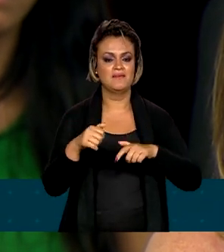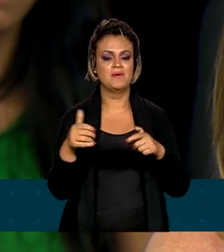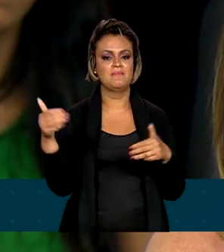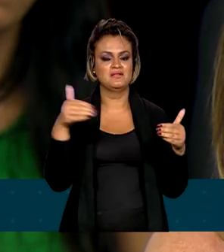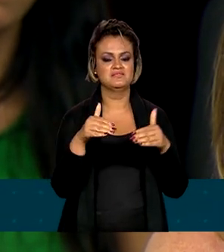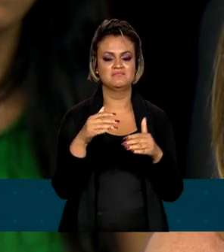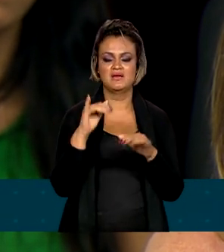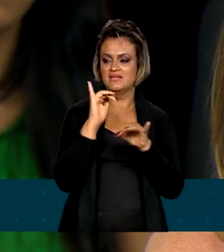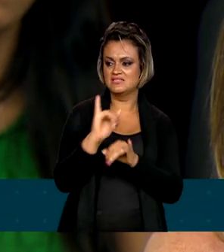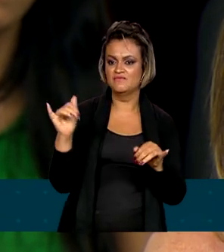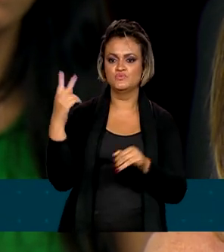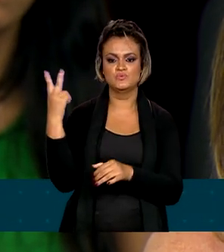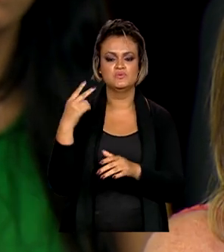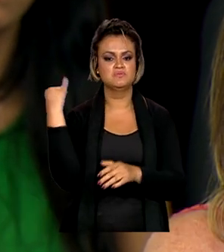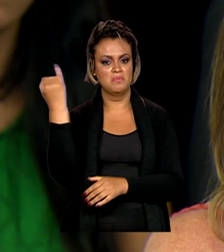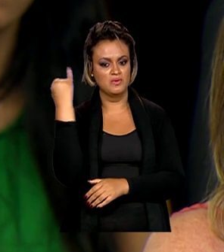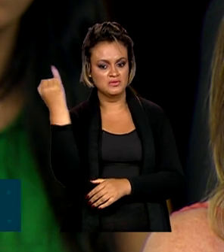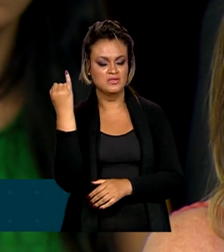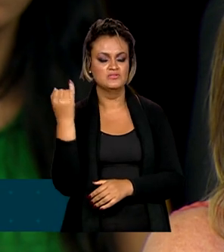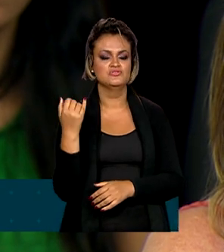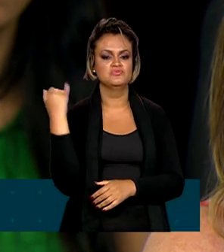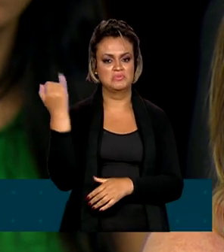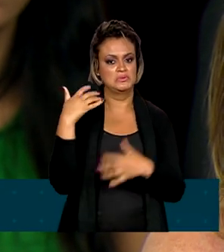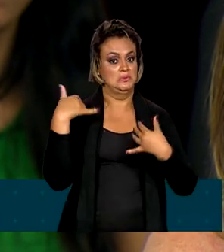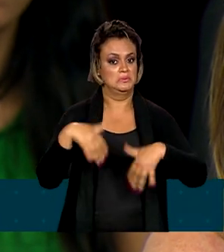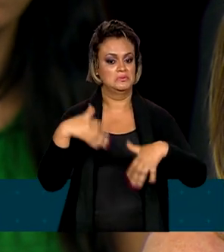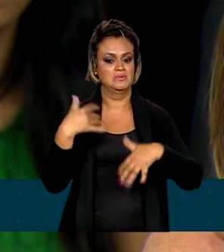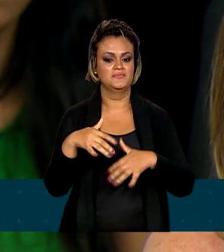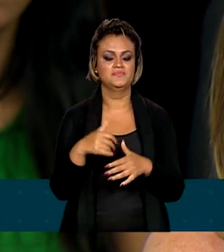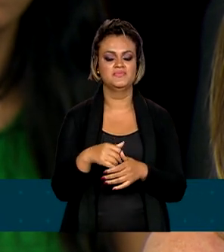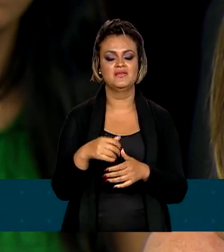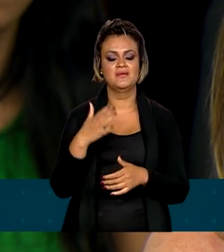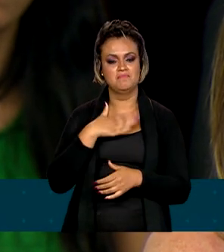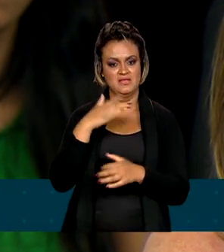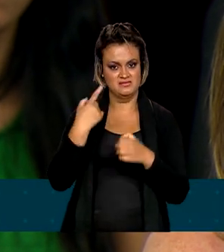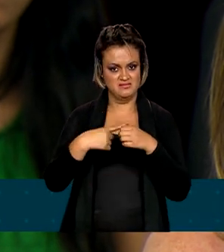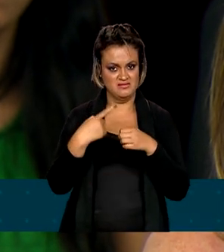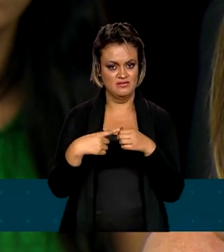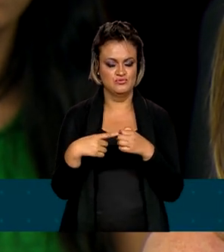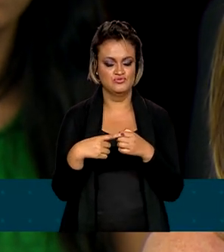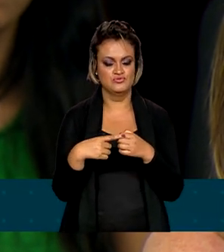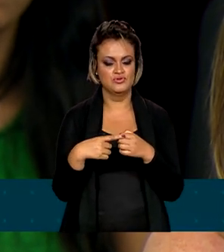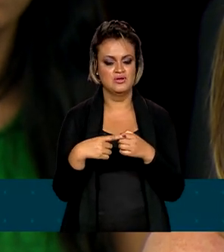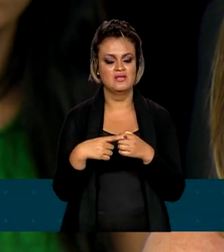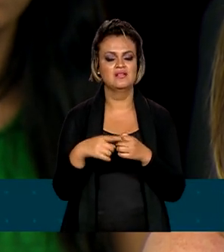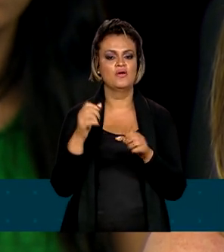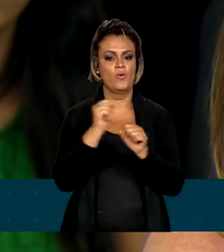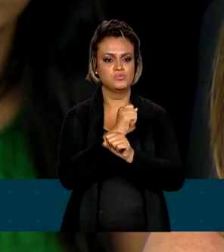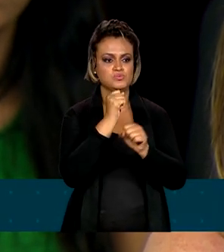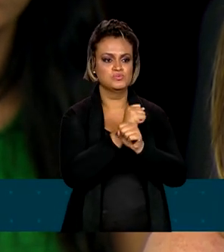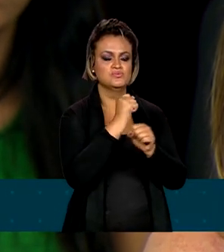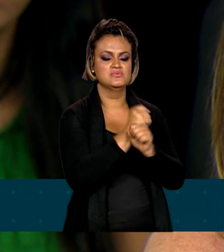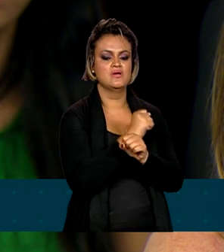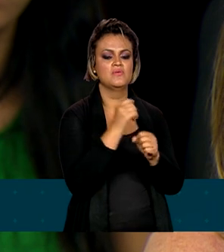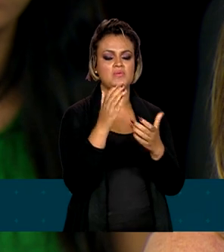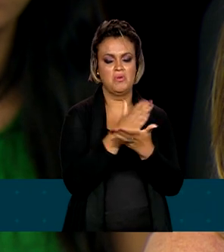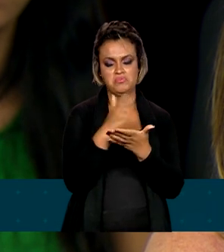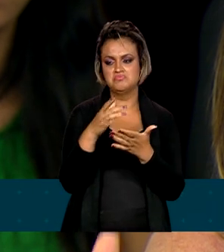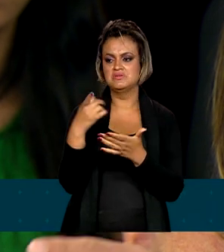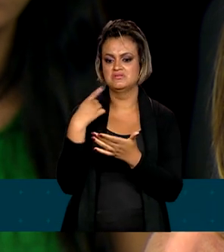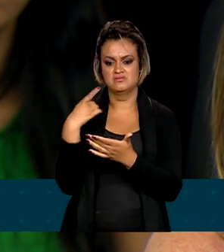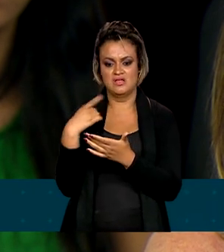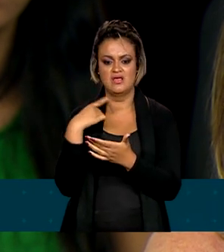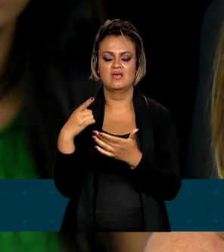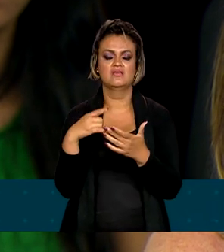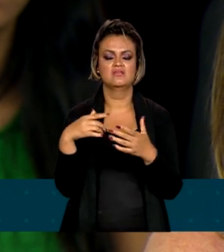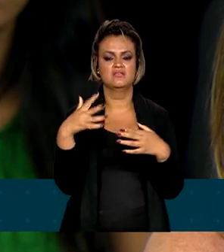desses 2 anúncios, que são extremamente relevantes. No caso da minha cidade, nós temos obras de saneamento, de habitação,